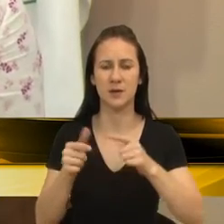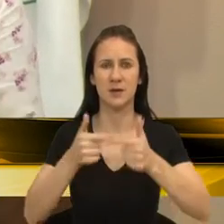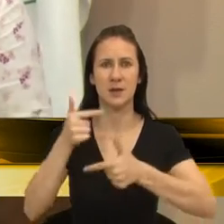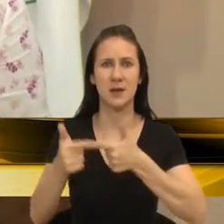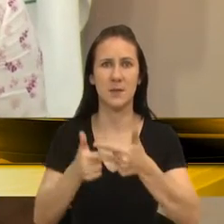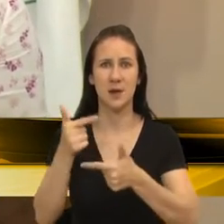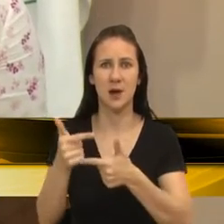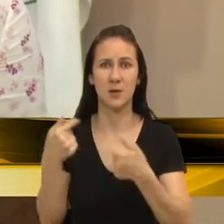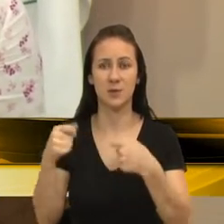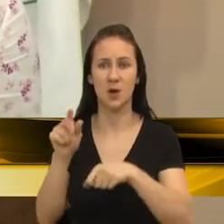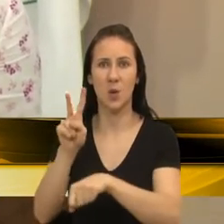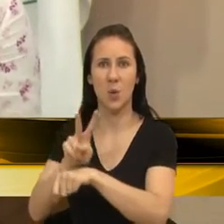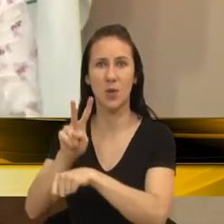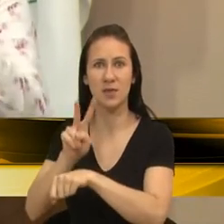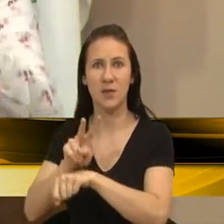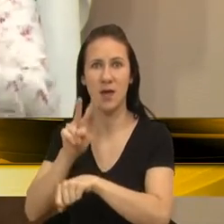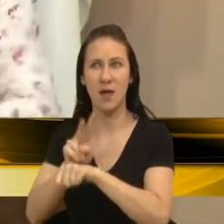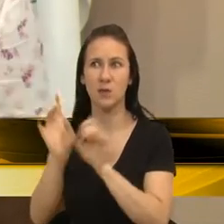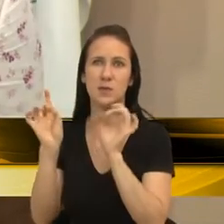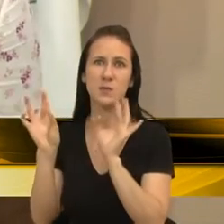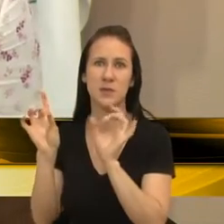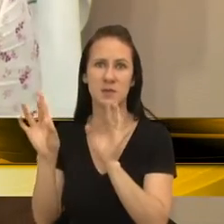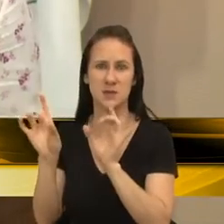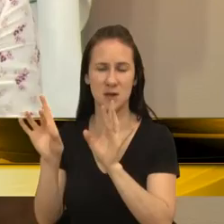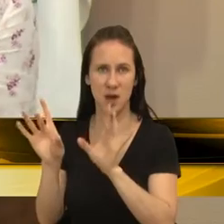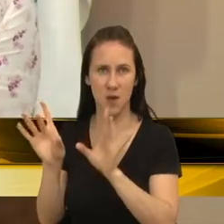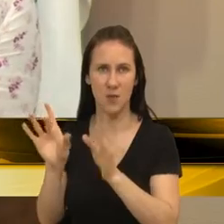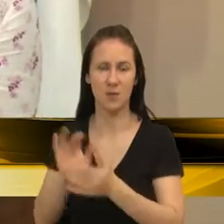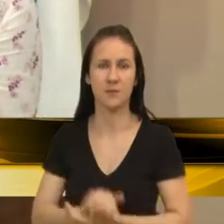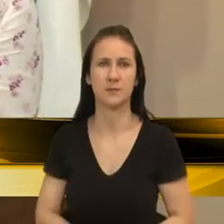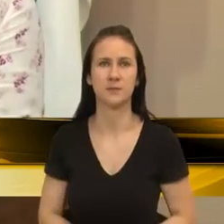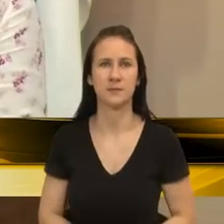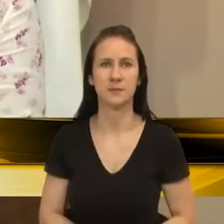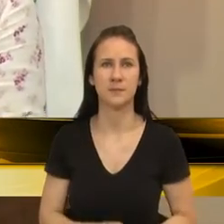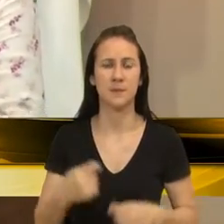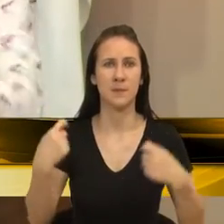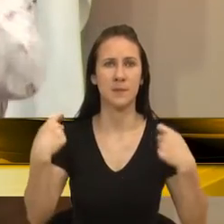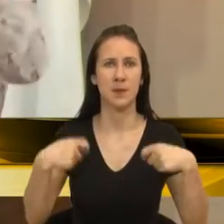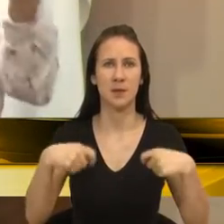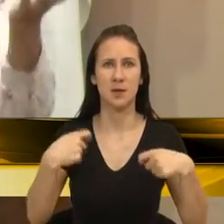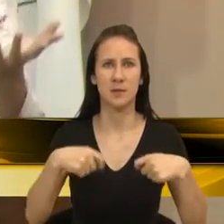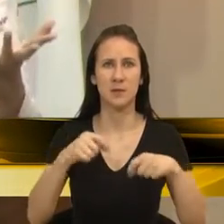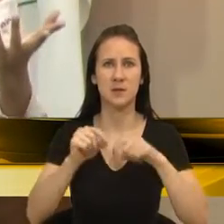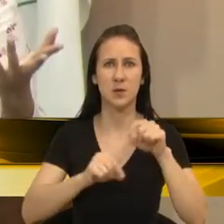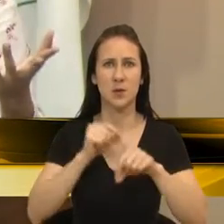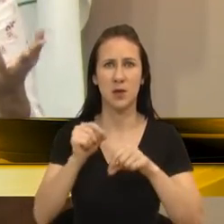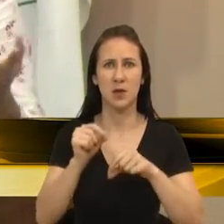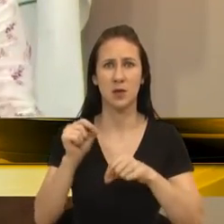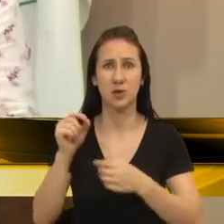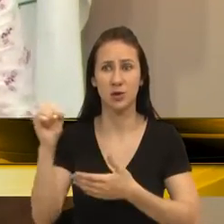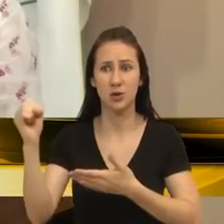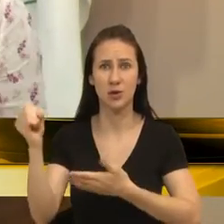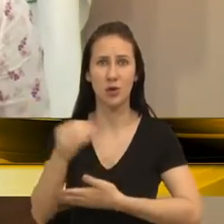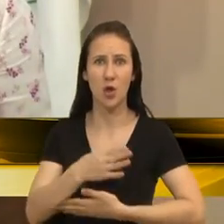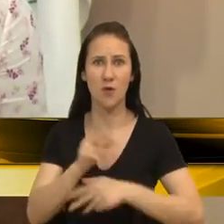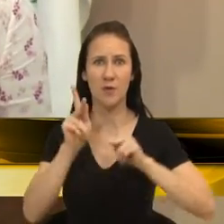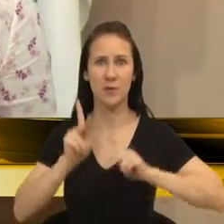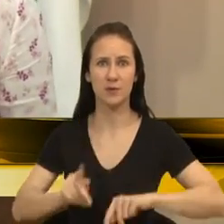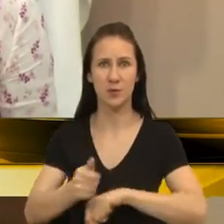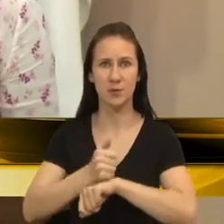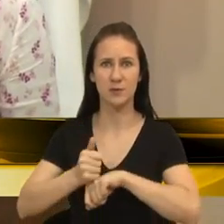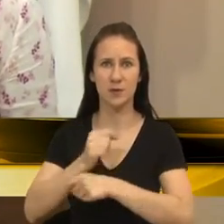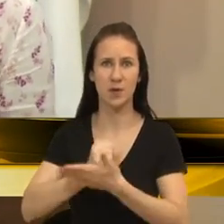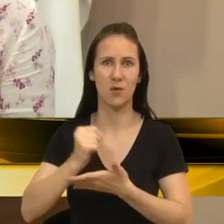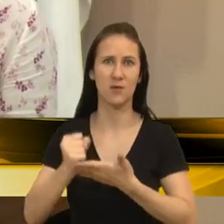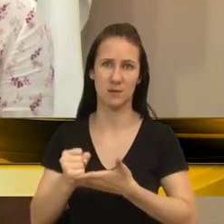uma atenção especial, e é todo um trabalho muito específico, a gente vai ter que pegar todas as pessoas novas. E aí, agora